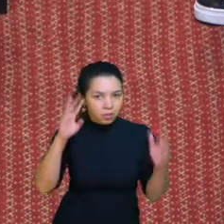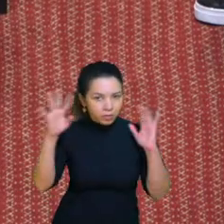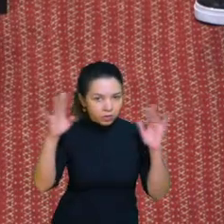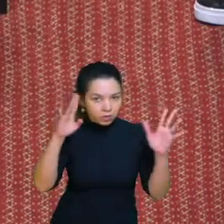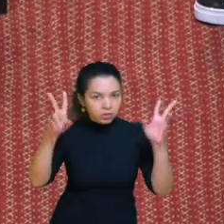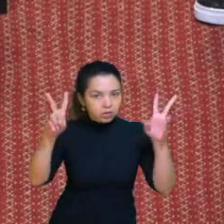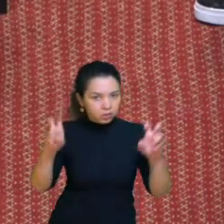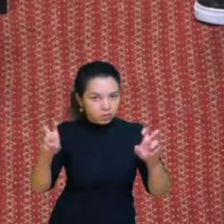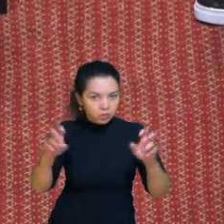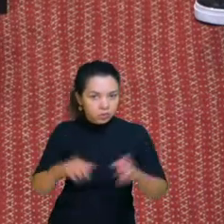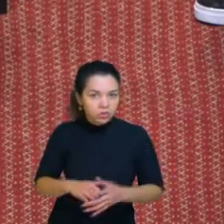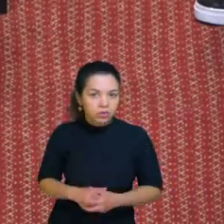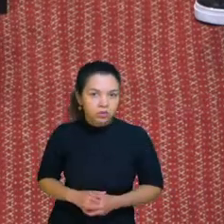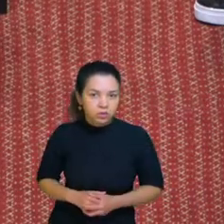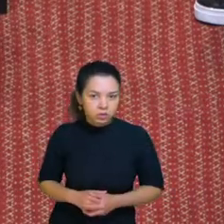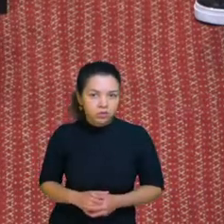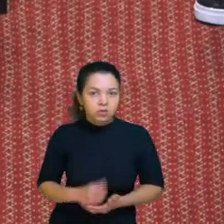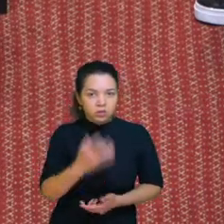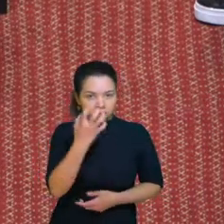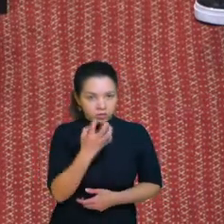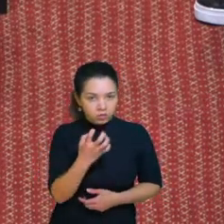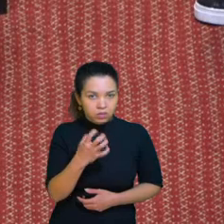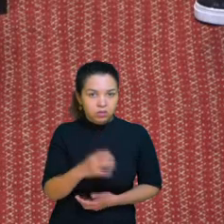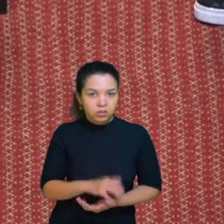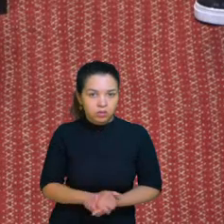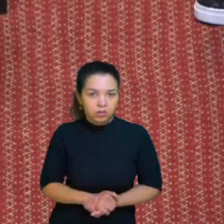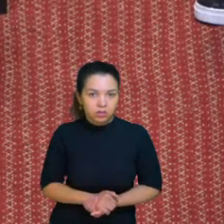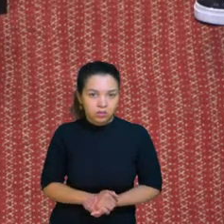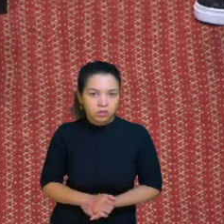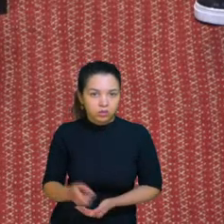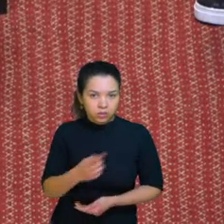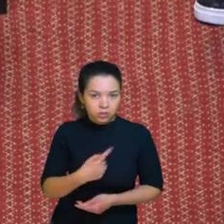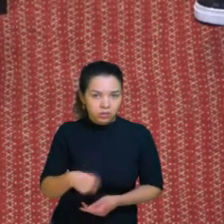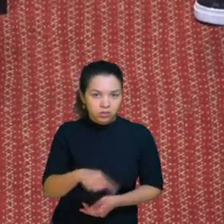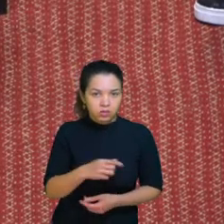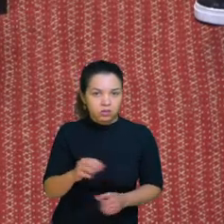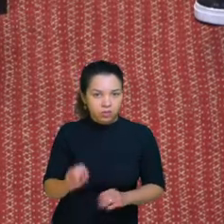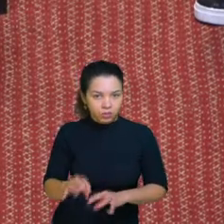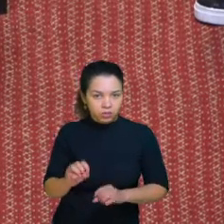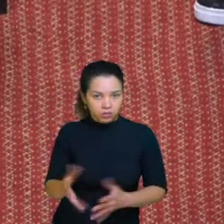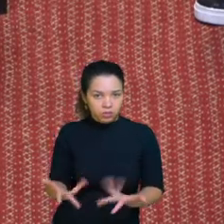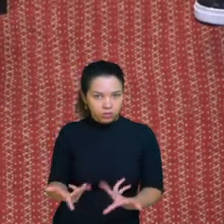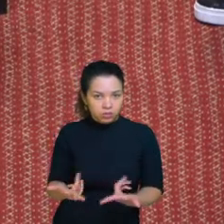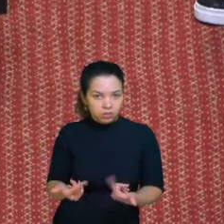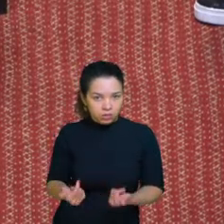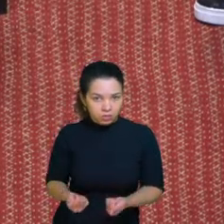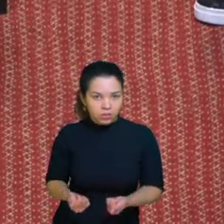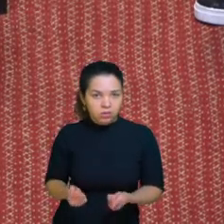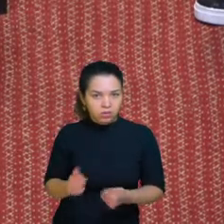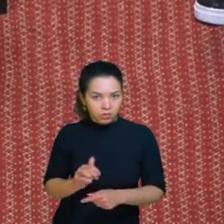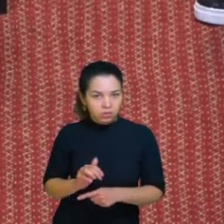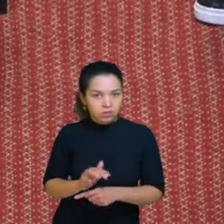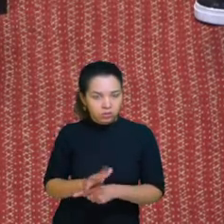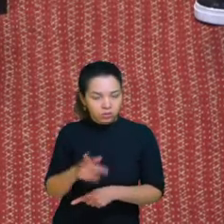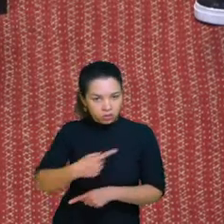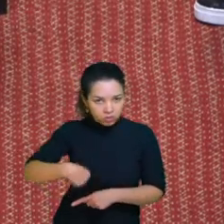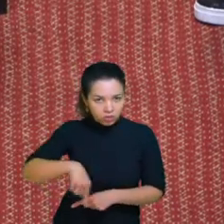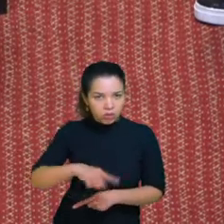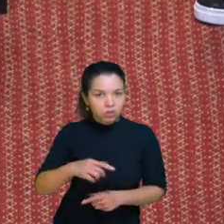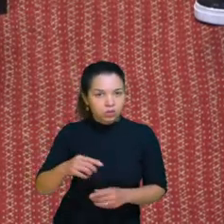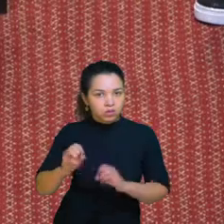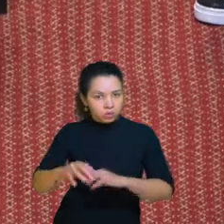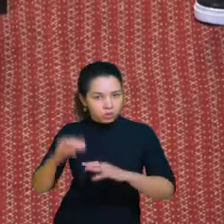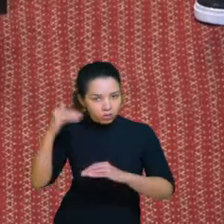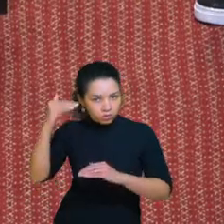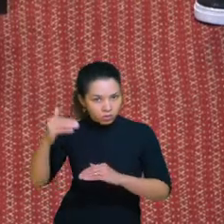isso com muita seriedade muito Capricho para a gente ter uma educação de qualidade que faça sentido para todos nós né ensino superior e a